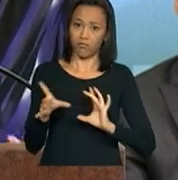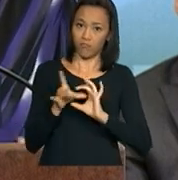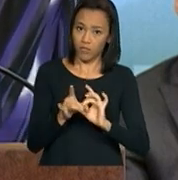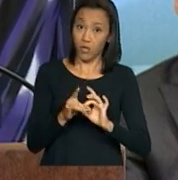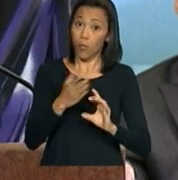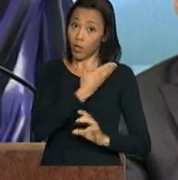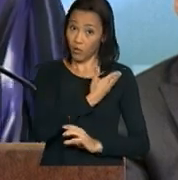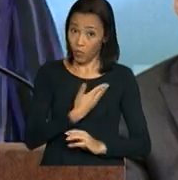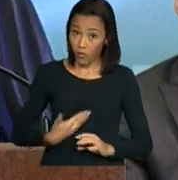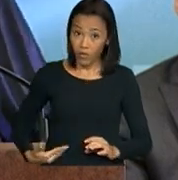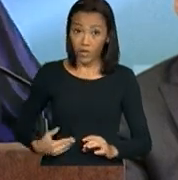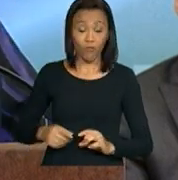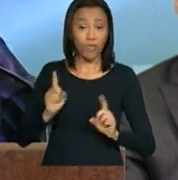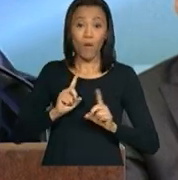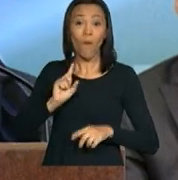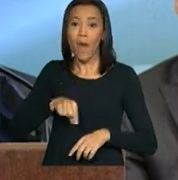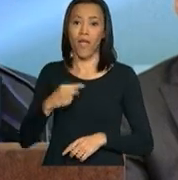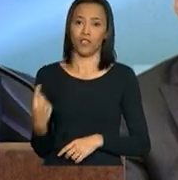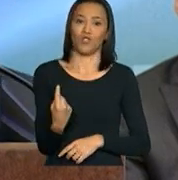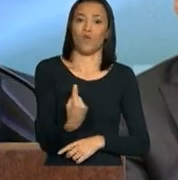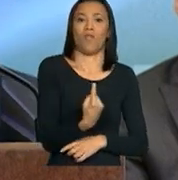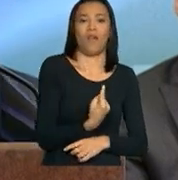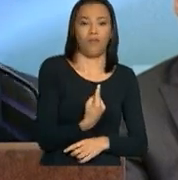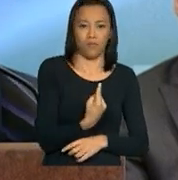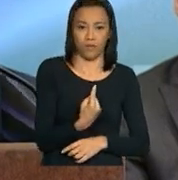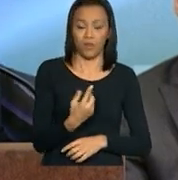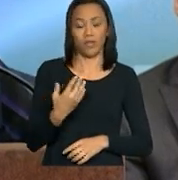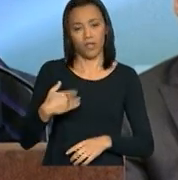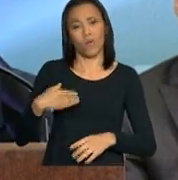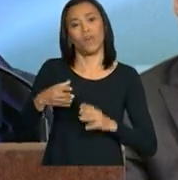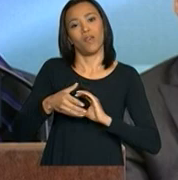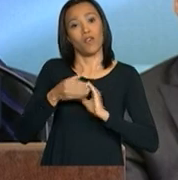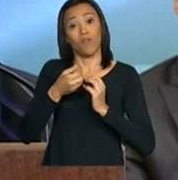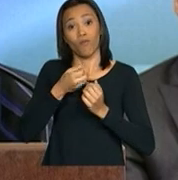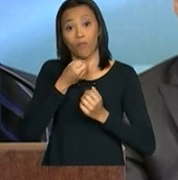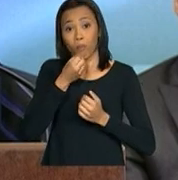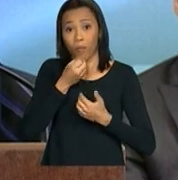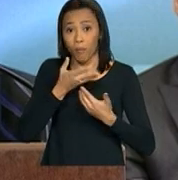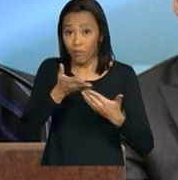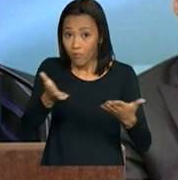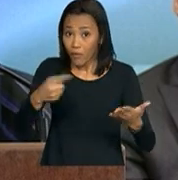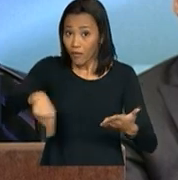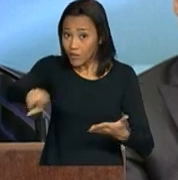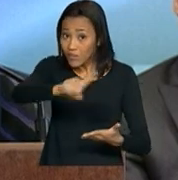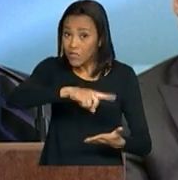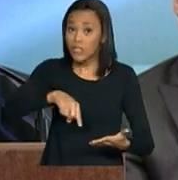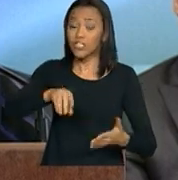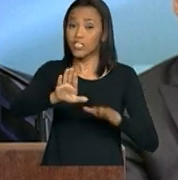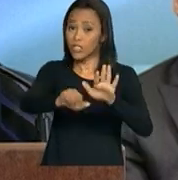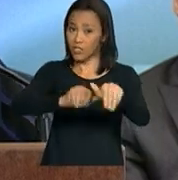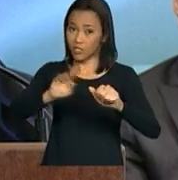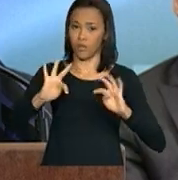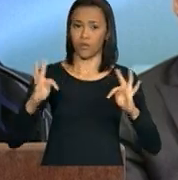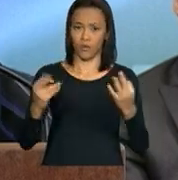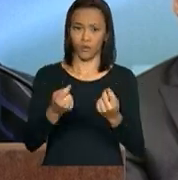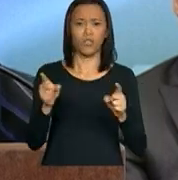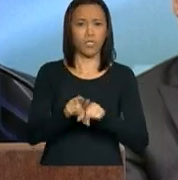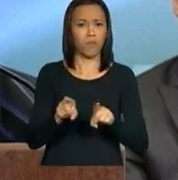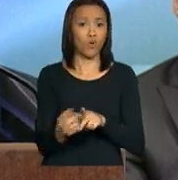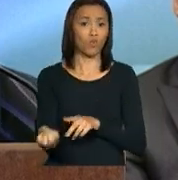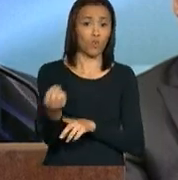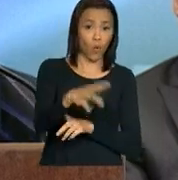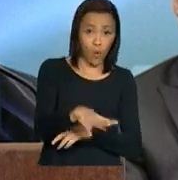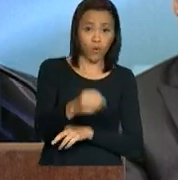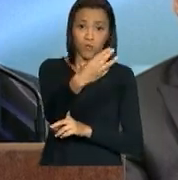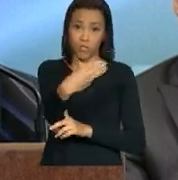entidade isolada eu desejo portanto a todos os ministros concl a todos e aos novos ministros que